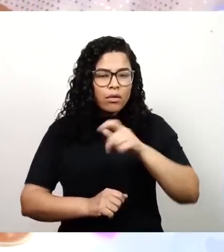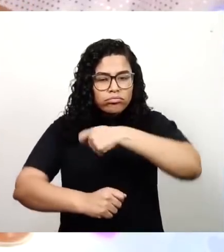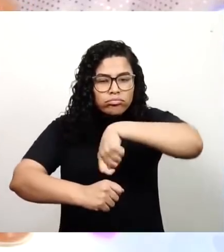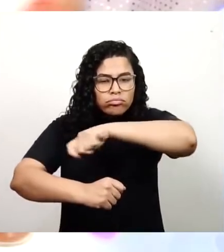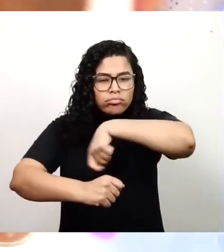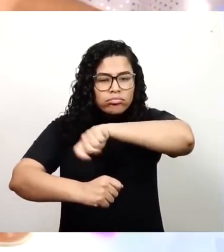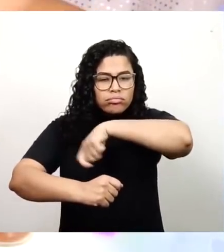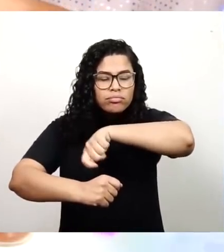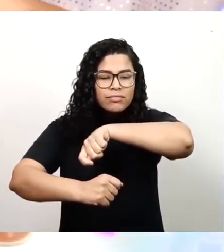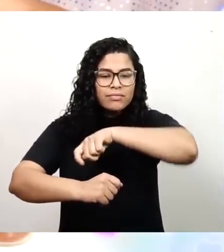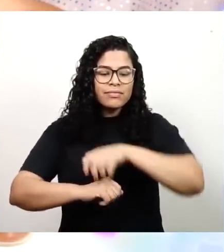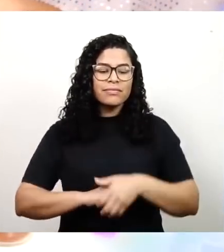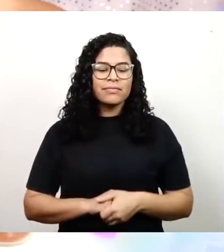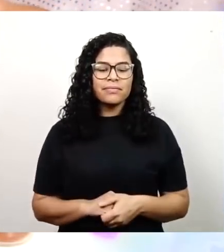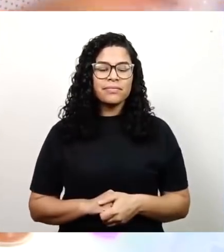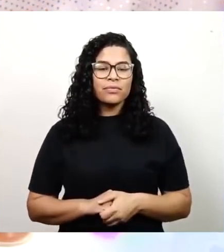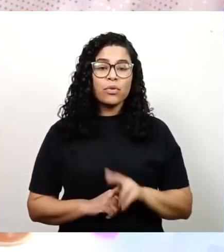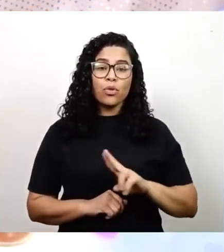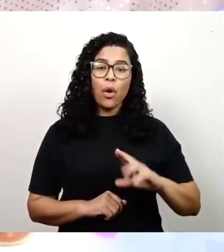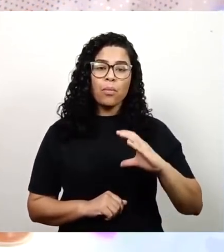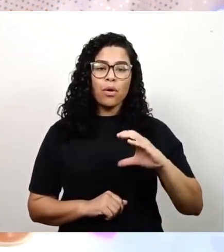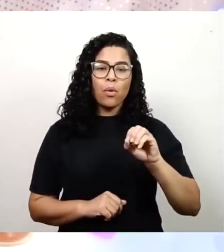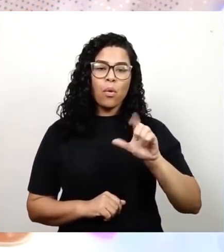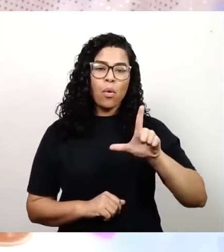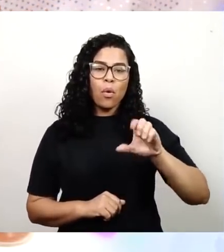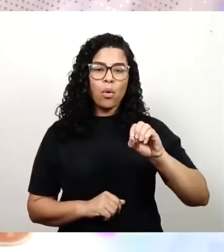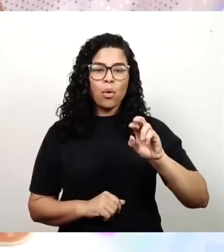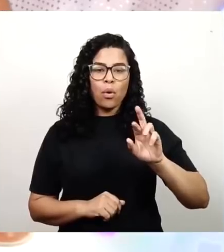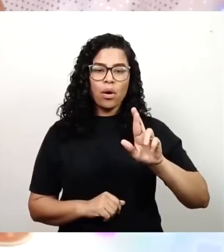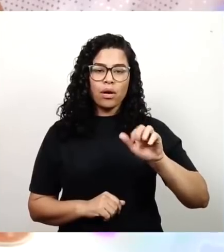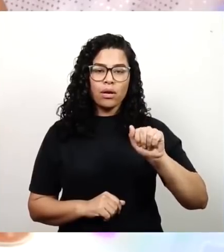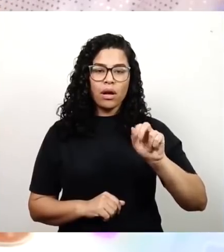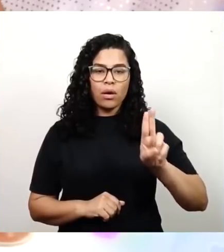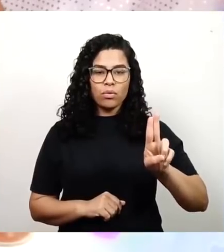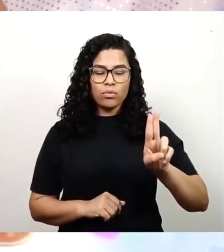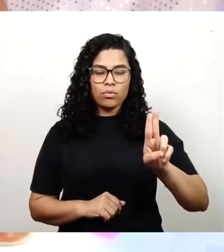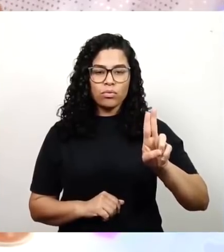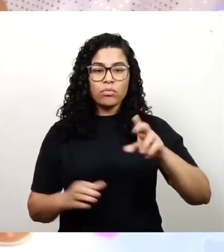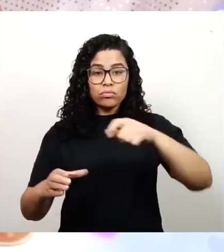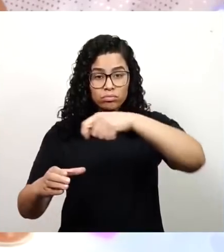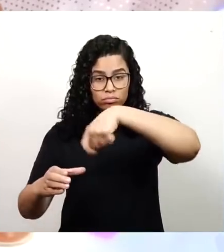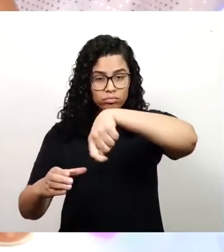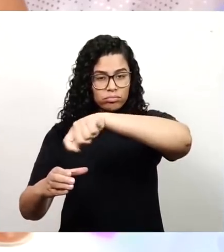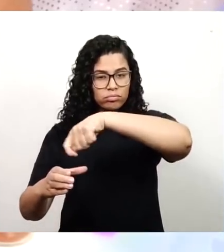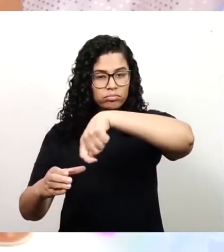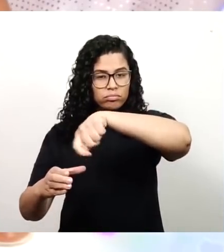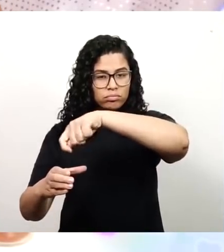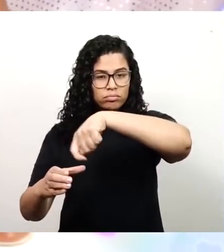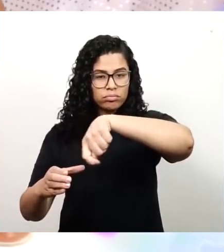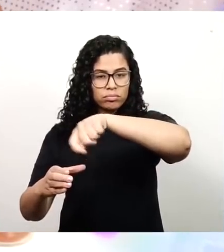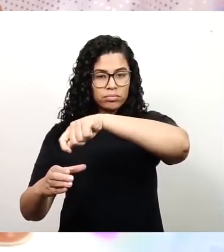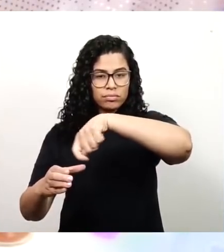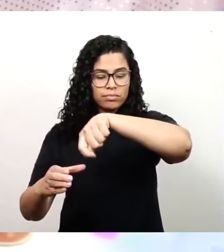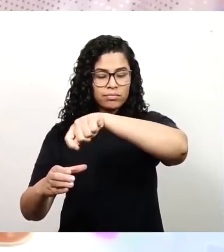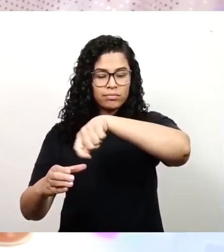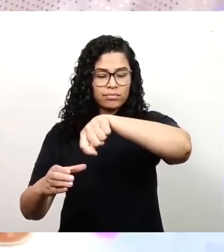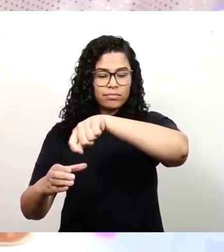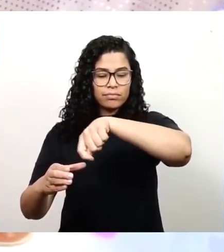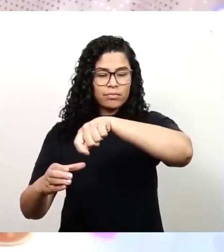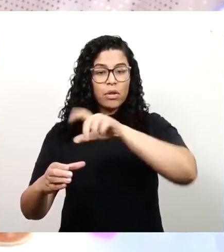no alimento. E aí, um pouquinho de cola, dissolve.